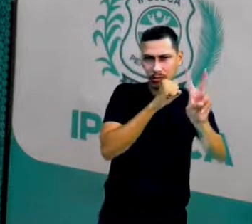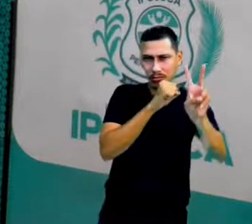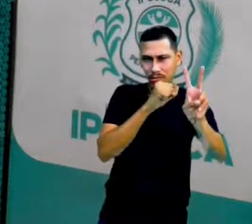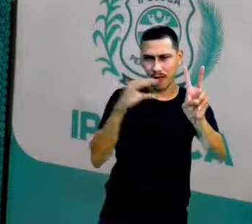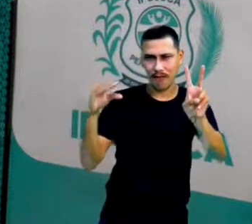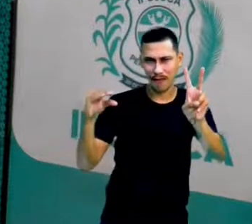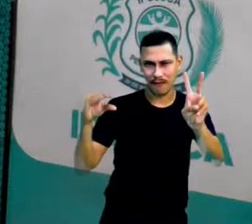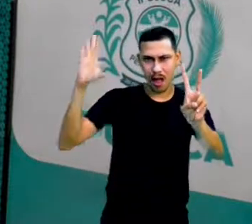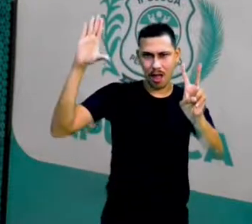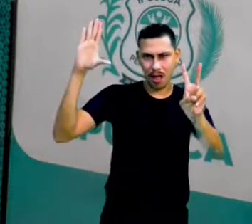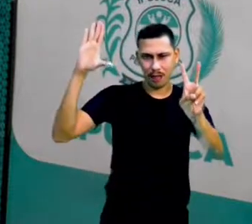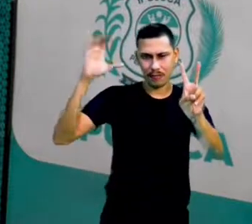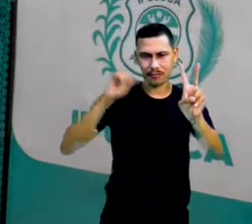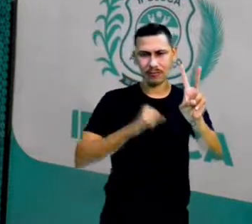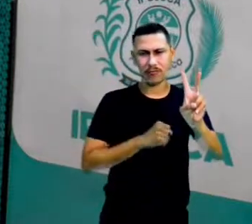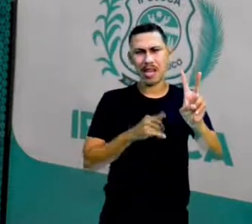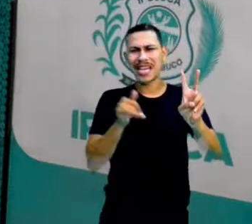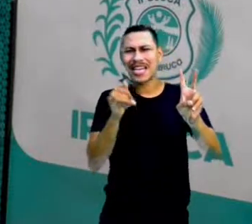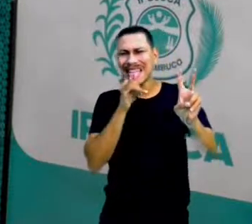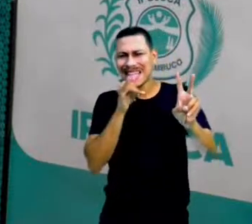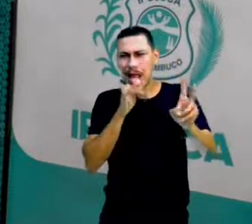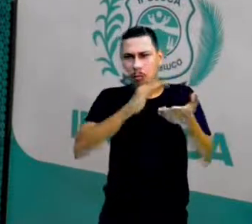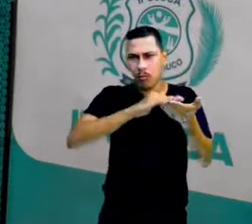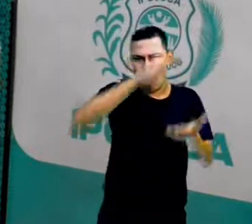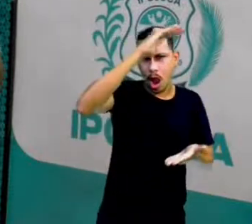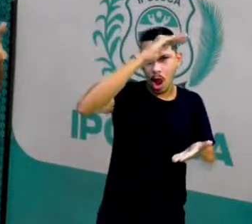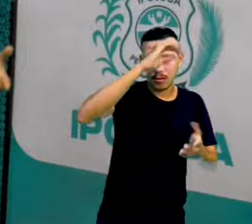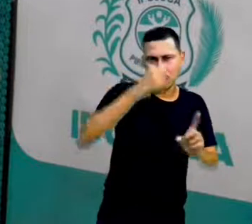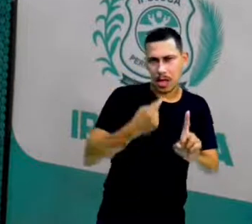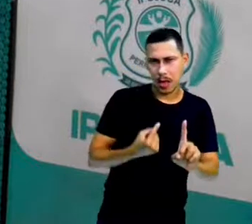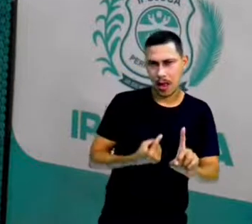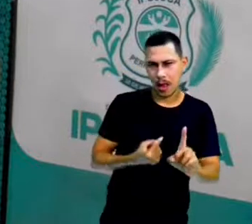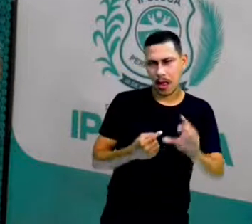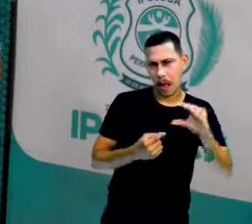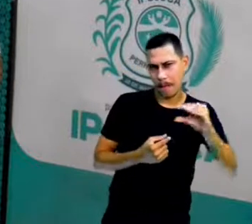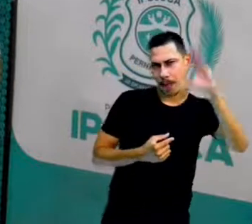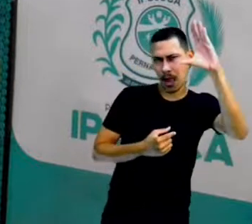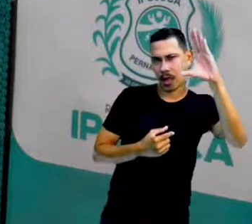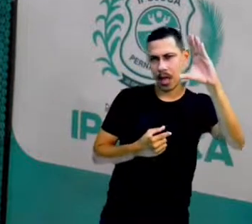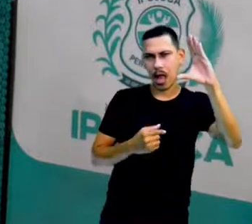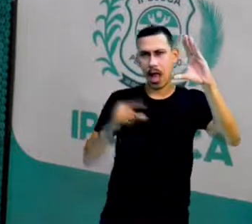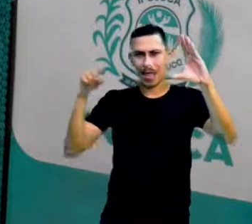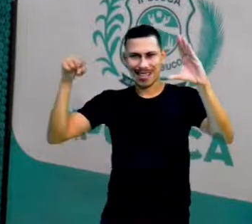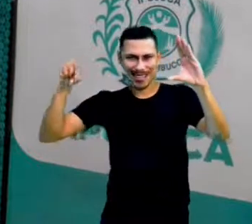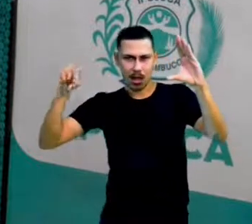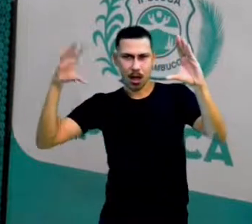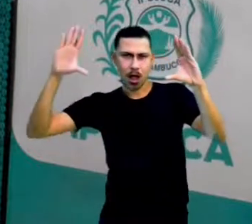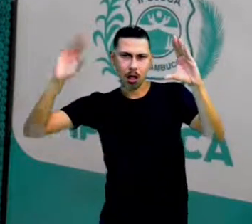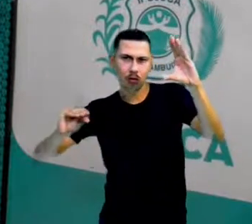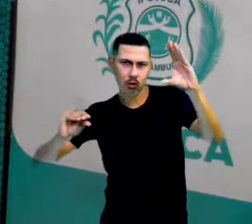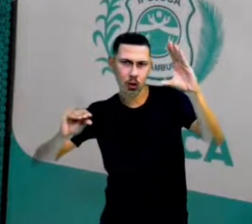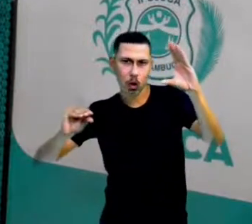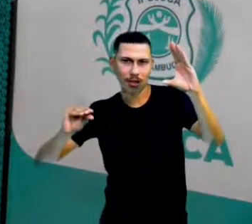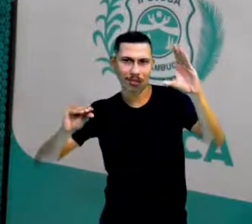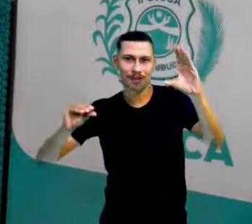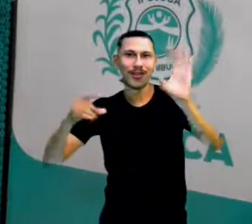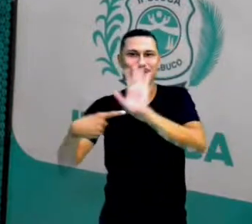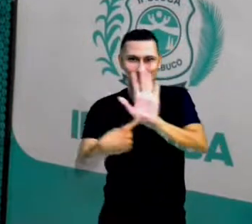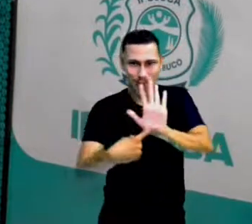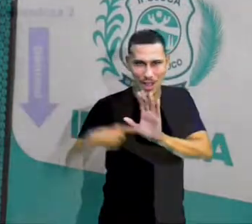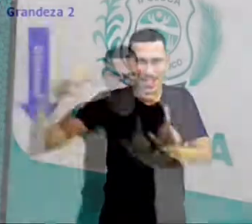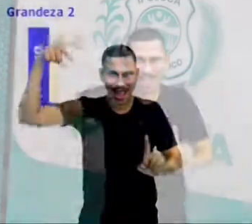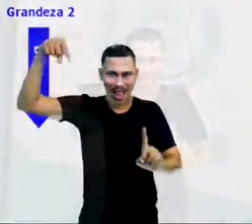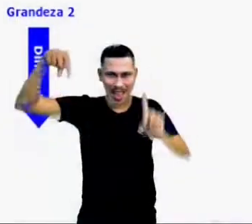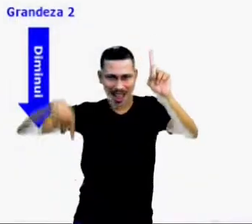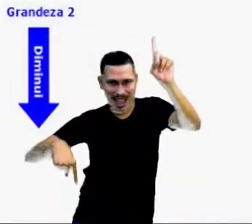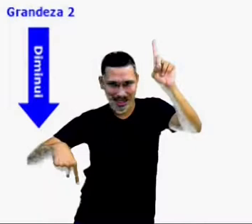aumentar. Então, se uma grandeza aumenta e a outra diminui, então significa que elas são